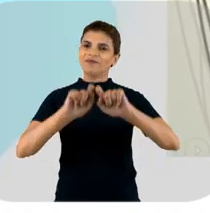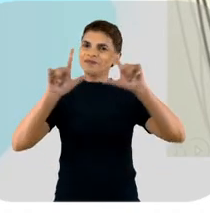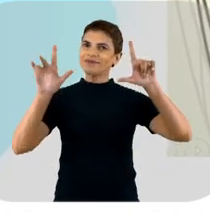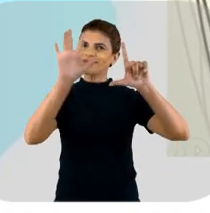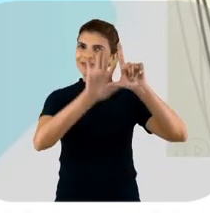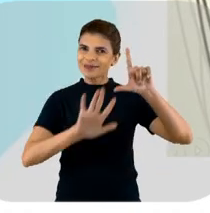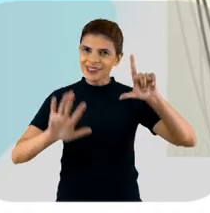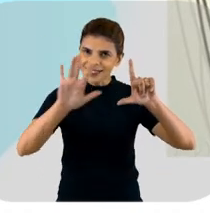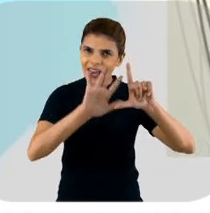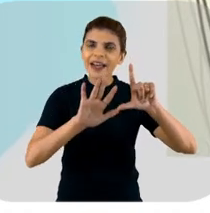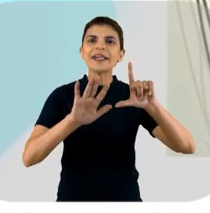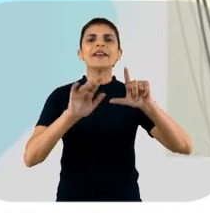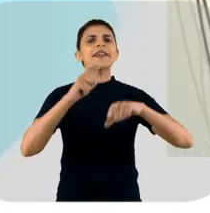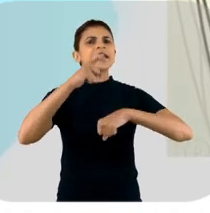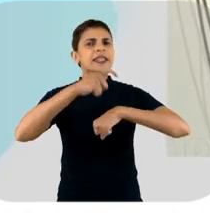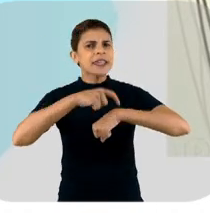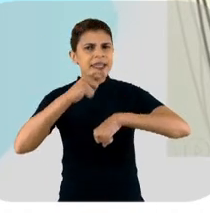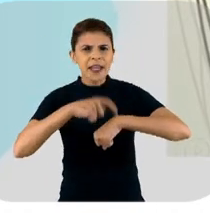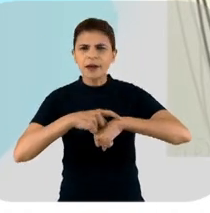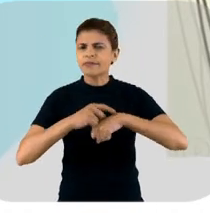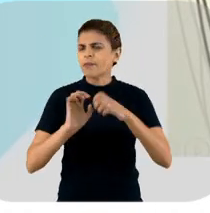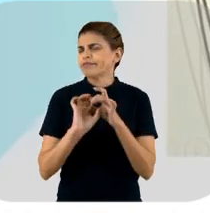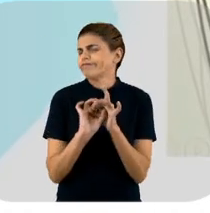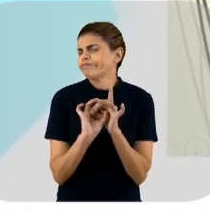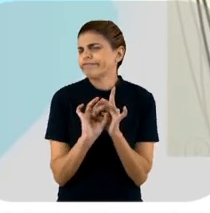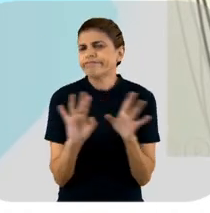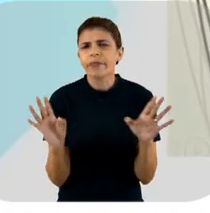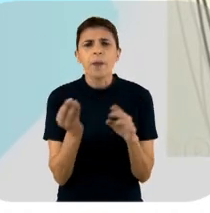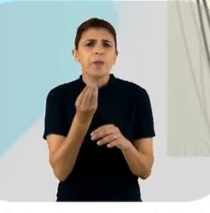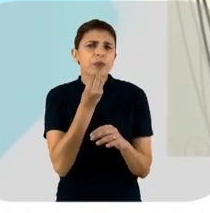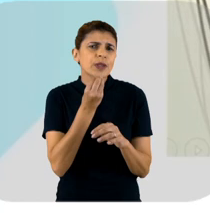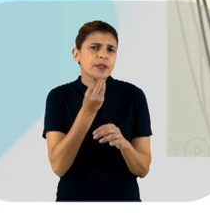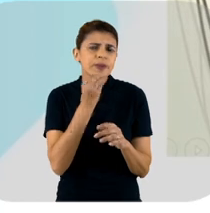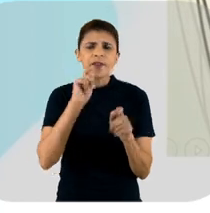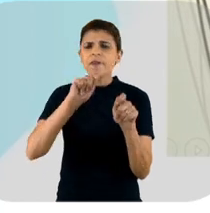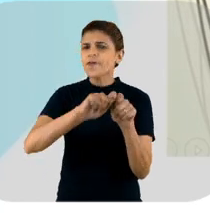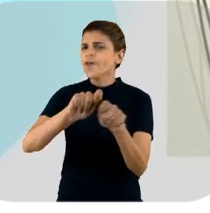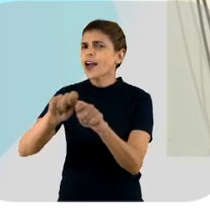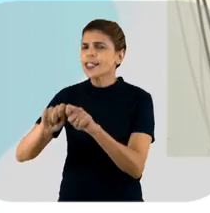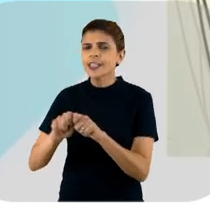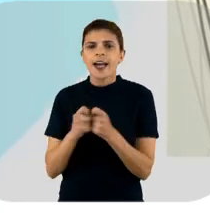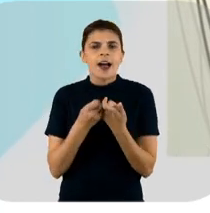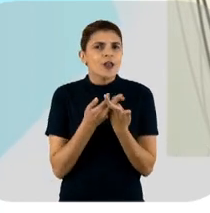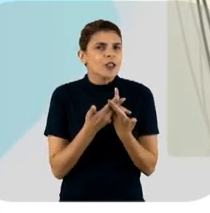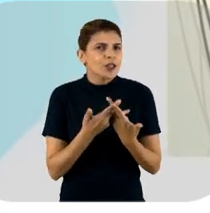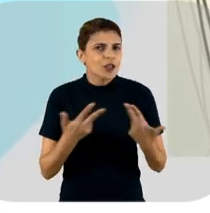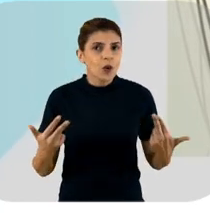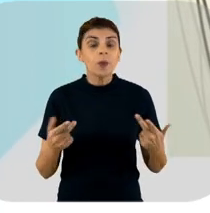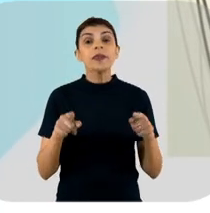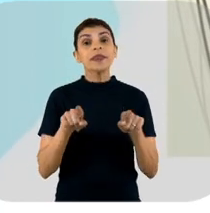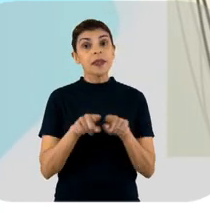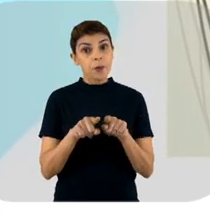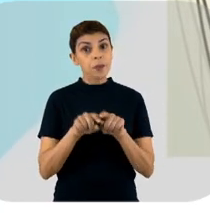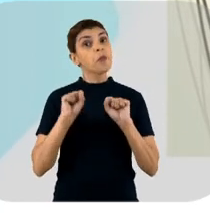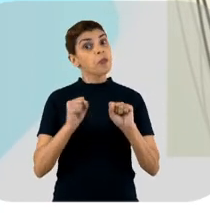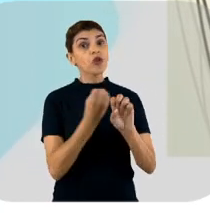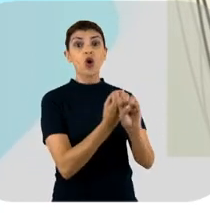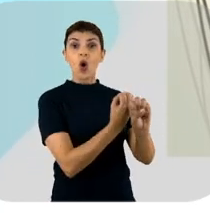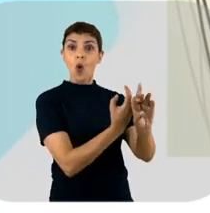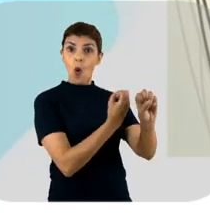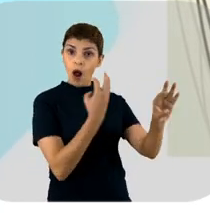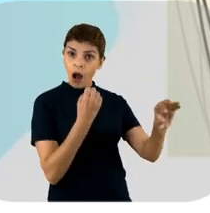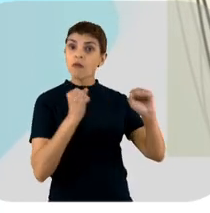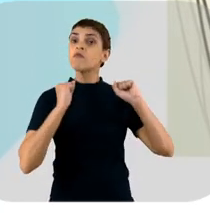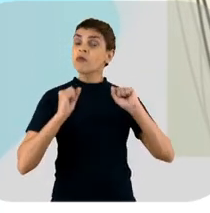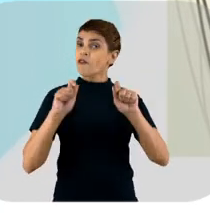Tela, stream, assim, tem muitas possibilidades de fazer isso, e digo, isto pode